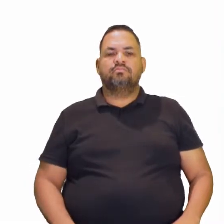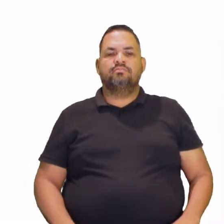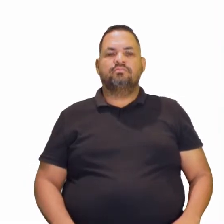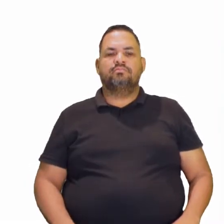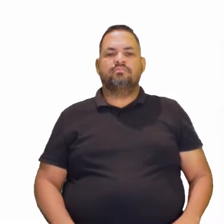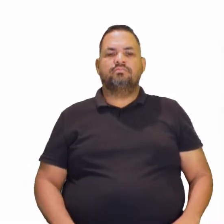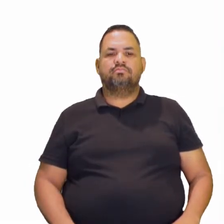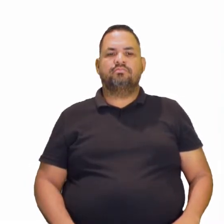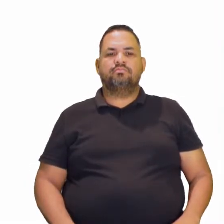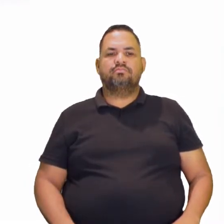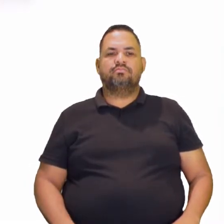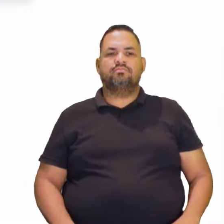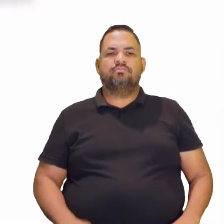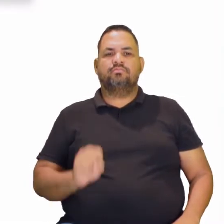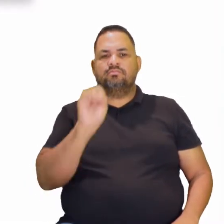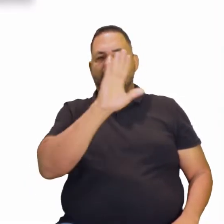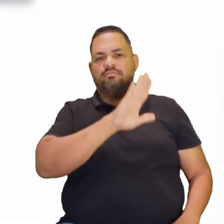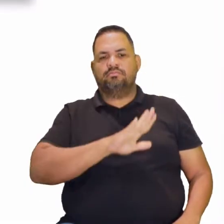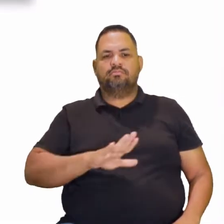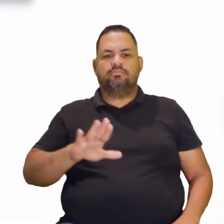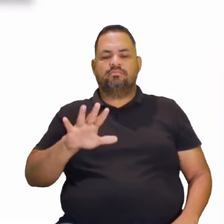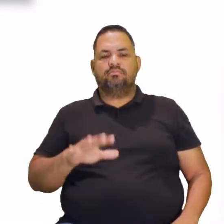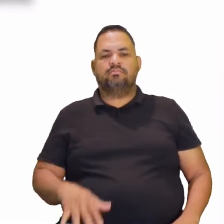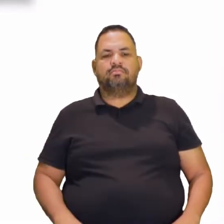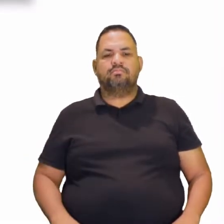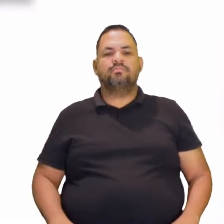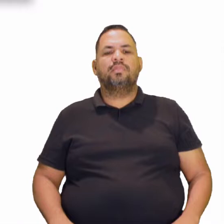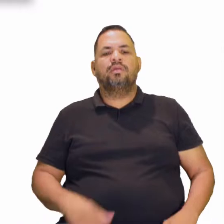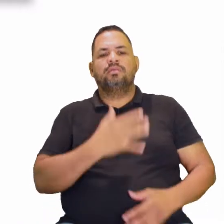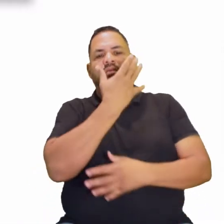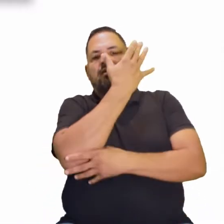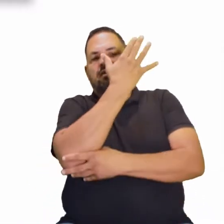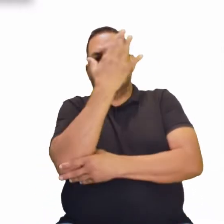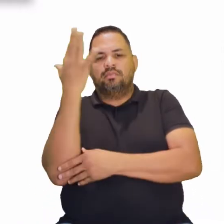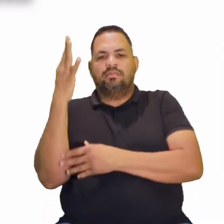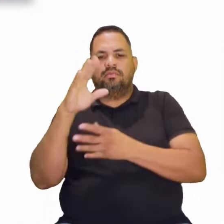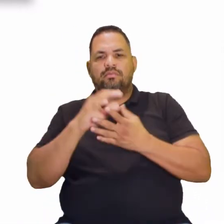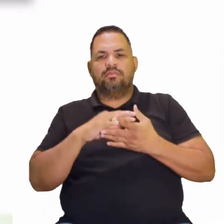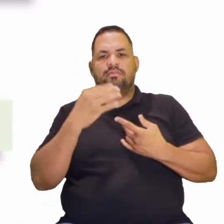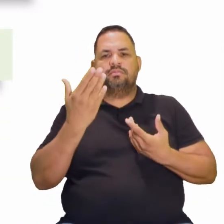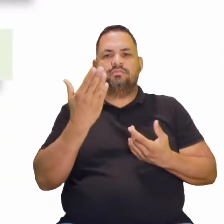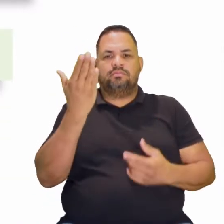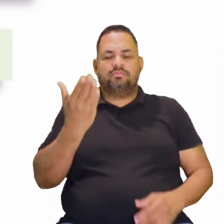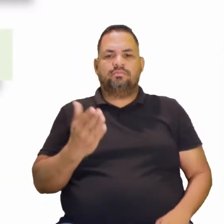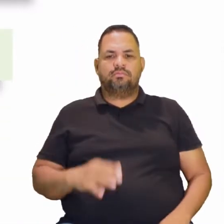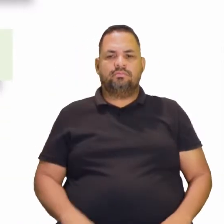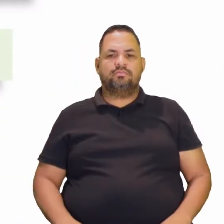ó, mais uma imagem aí, o Bananal, né? E vemos também